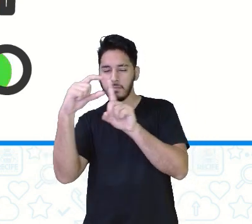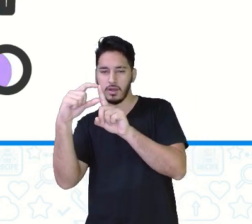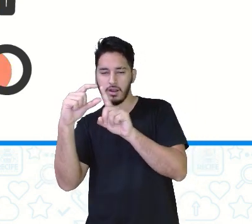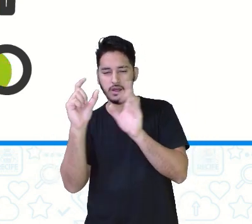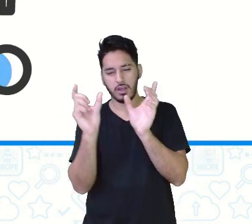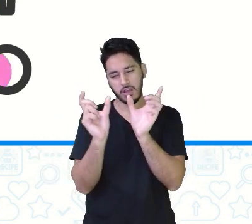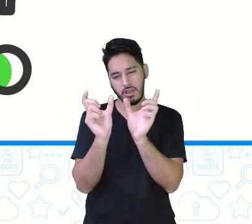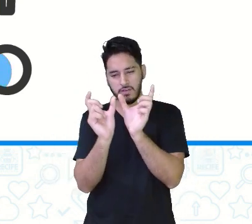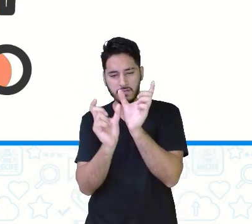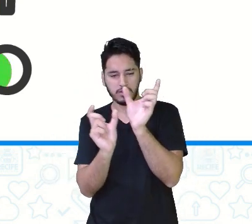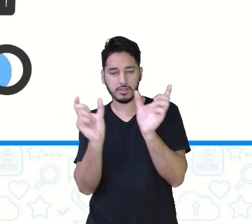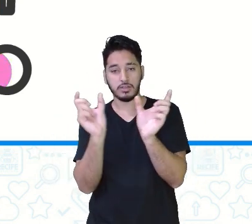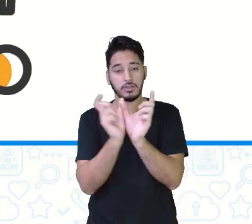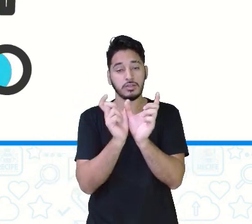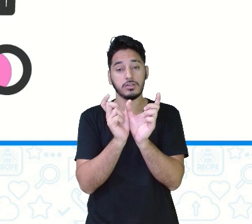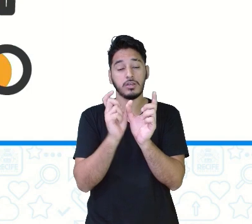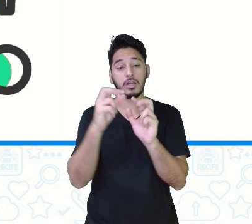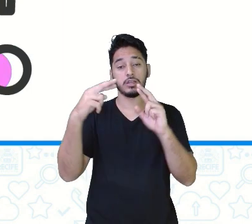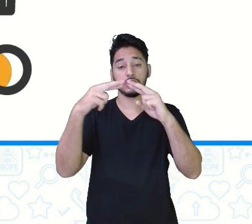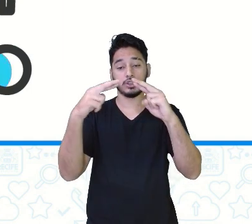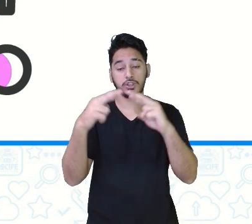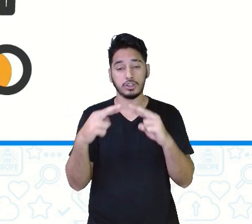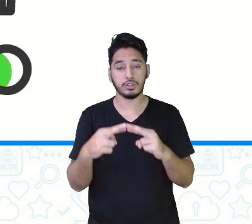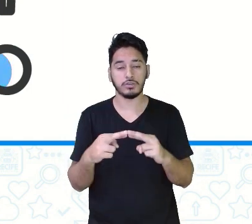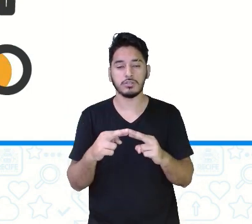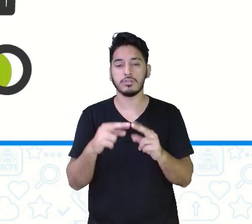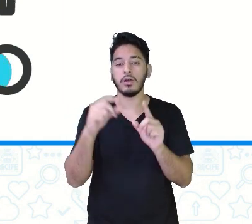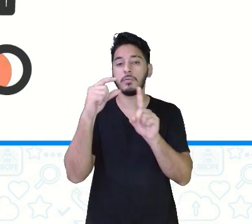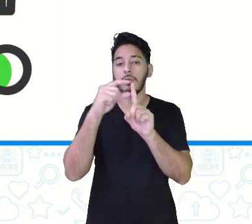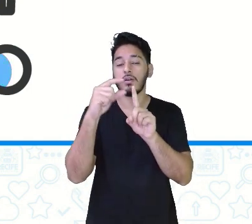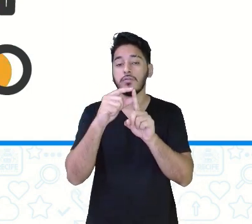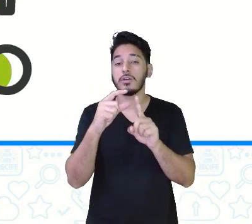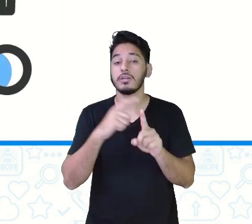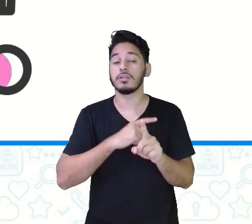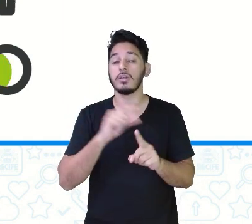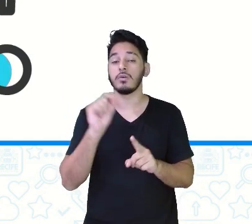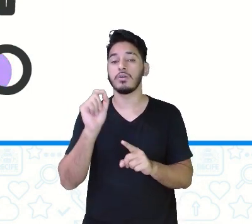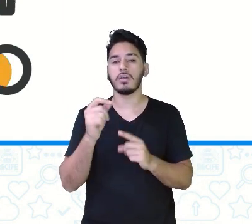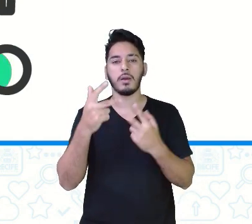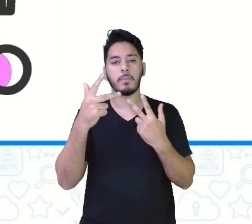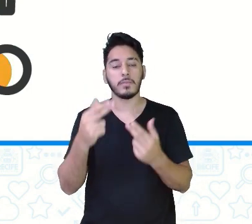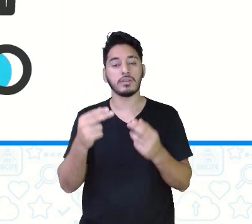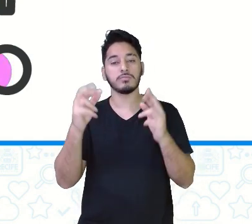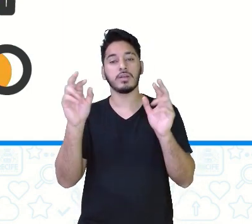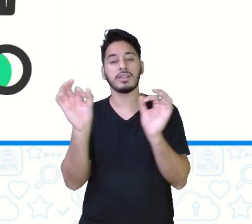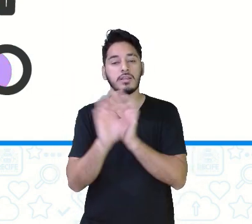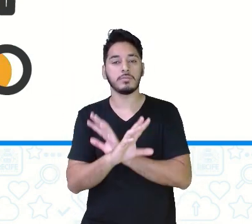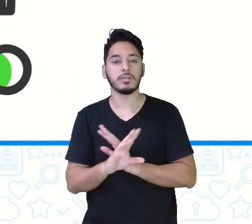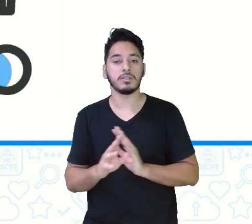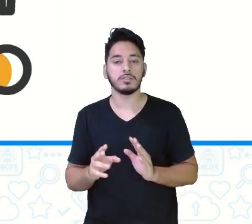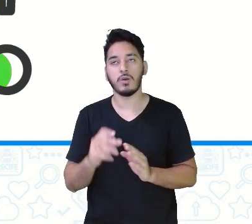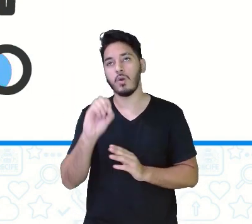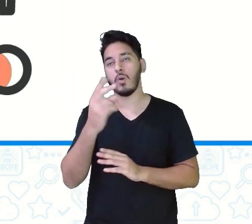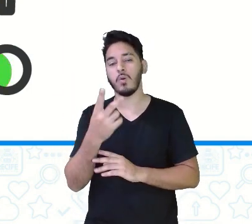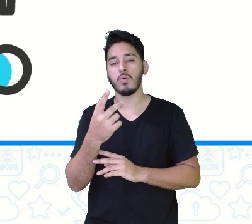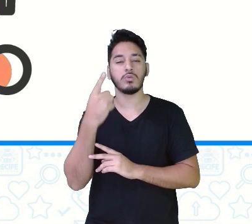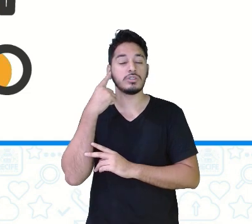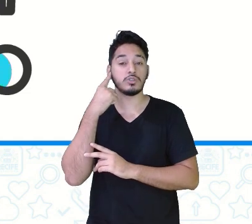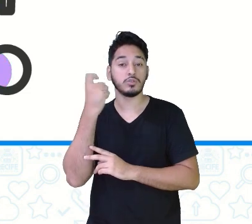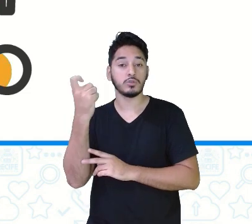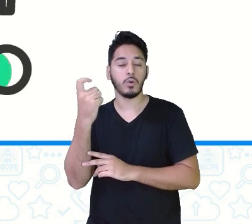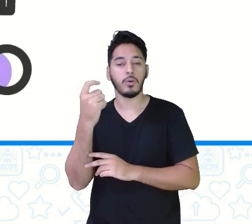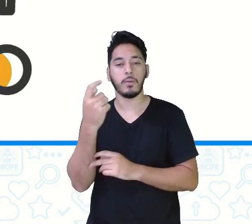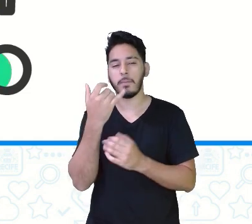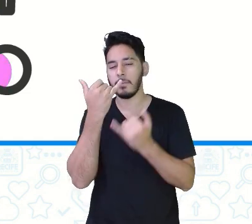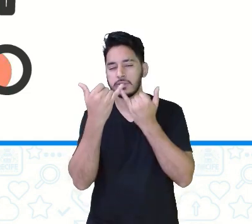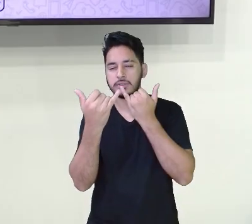outras definições, mas as rimas são palavras que possuem a mesma terminação, ou sons